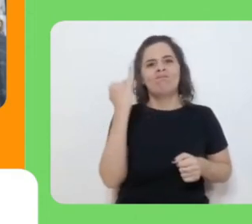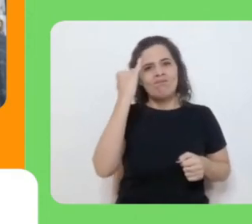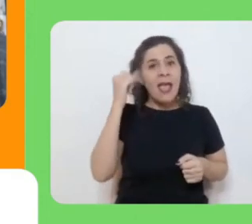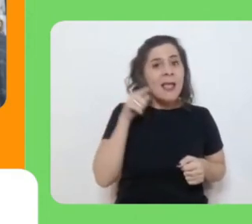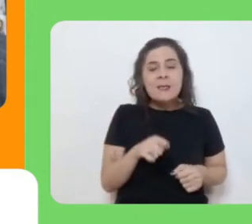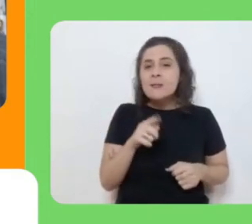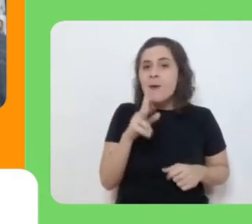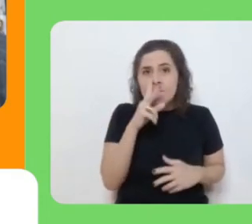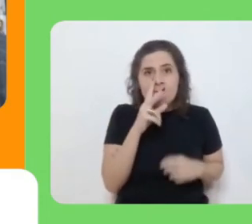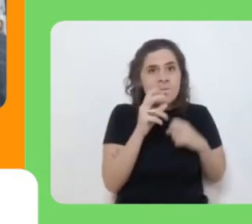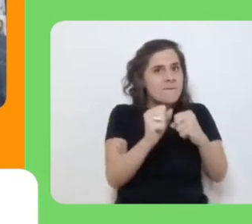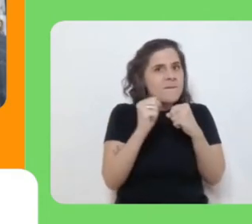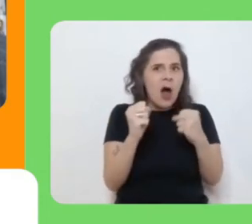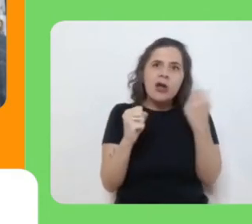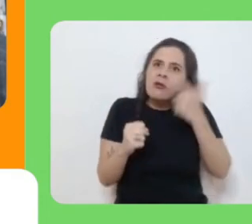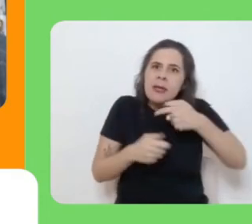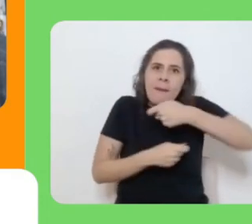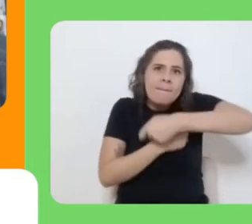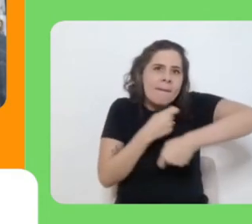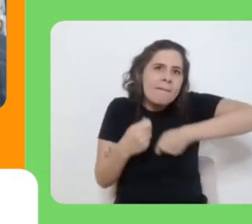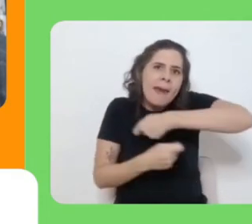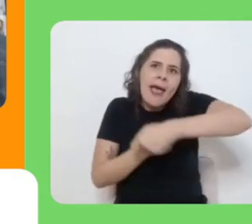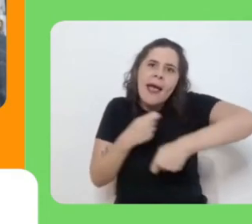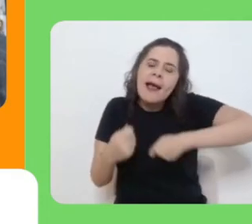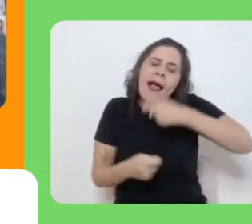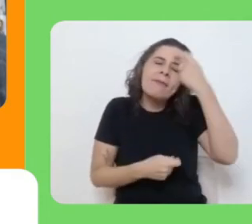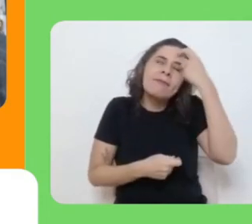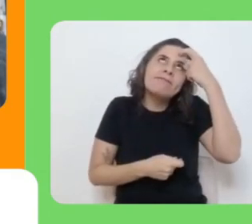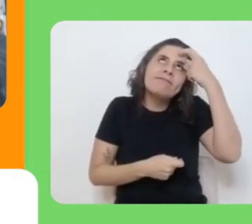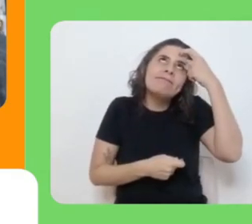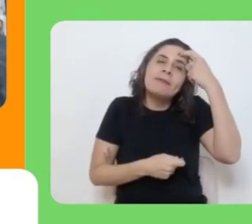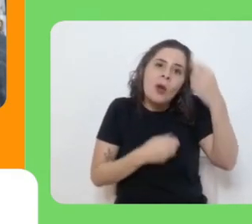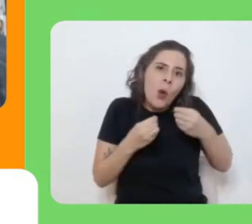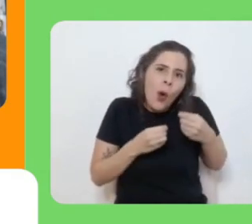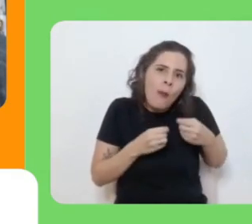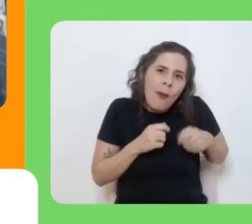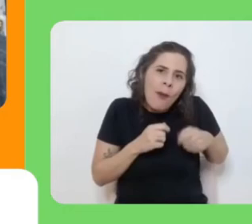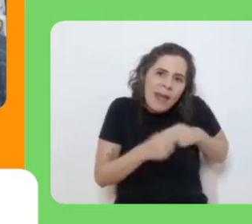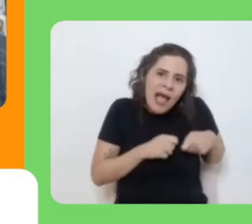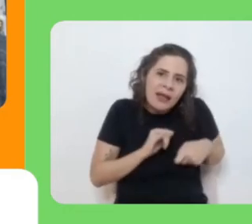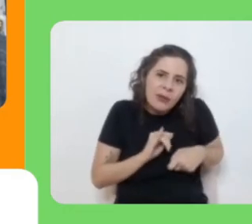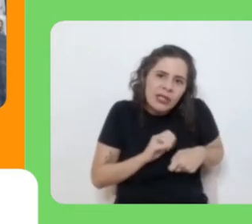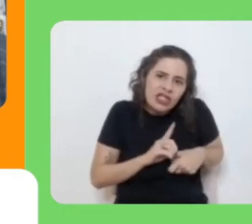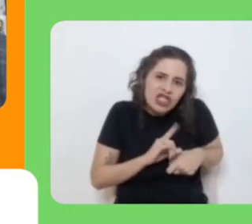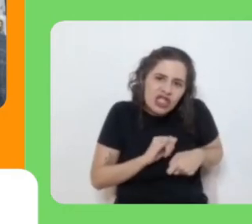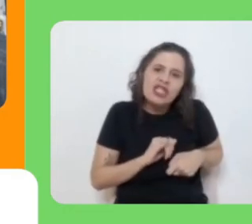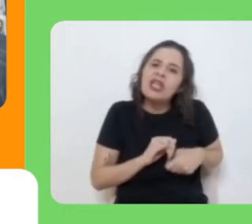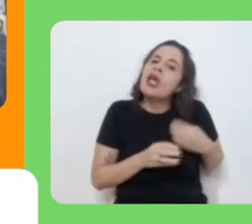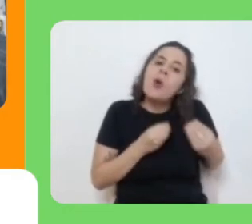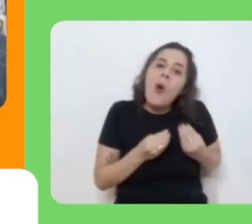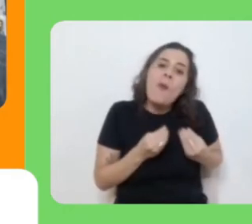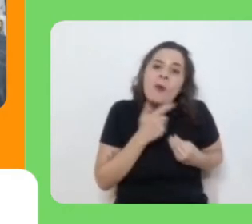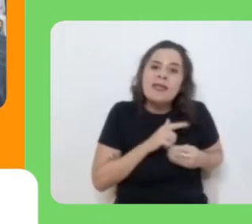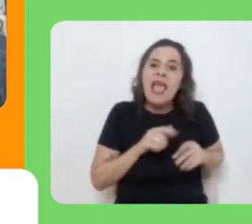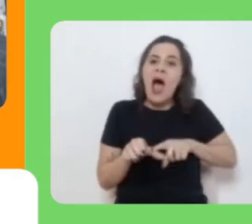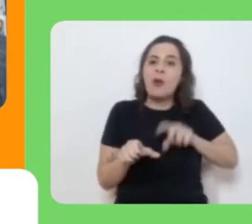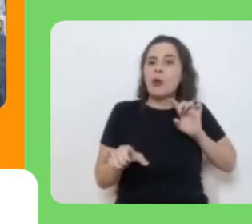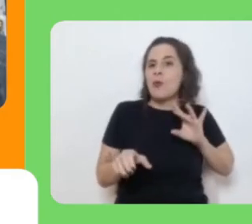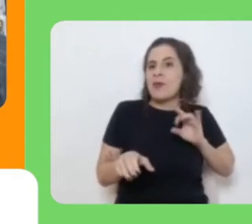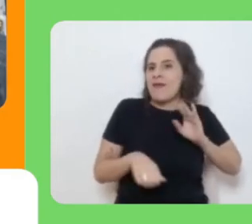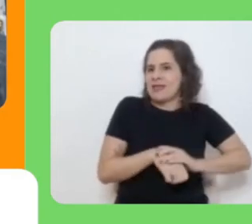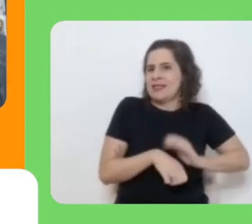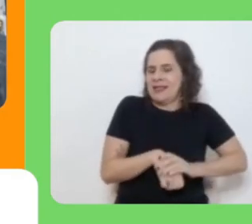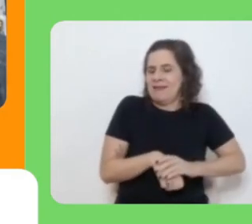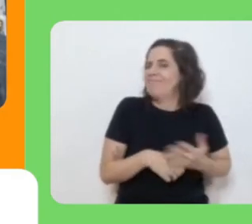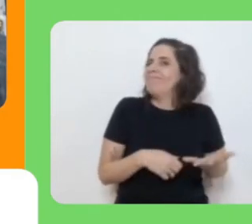consolidou muito esse mercado esse mercado pequeno das indies e essa autonomia. E é engraçado como a gente